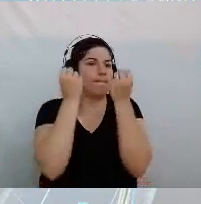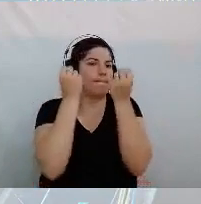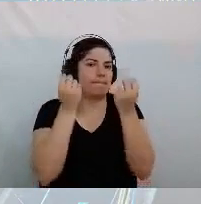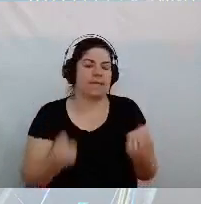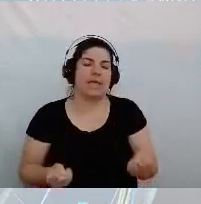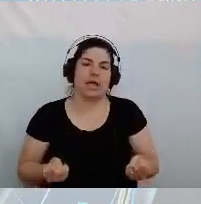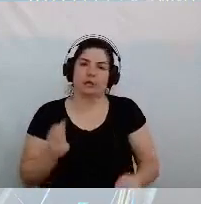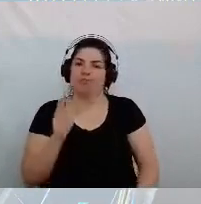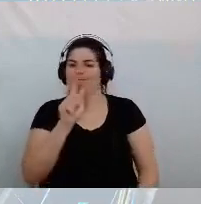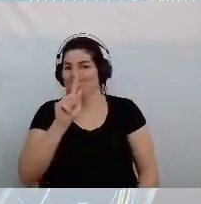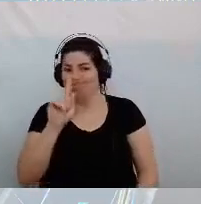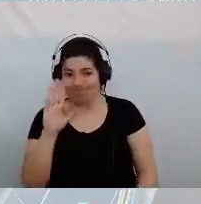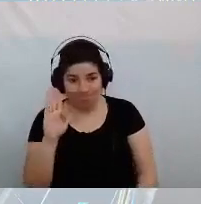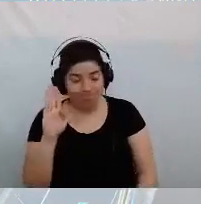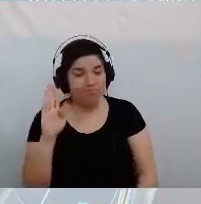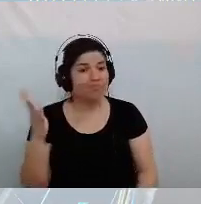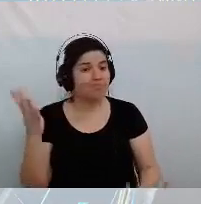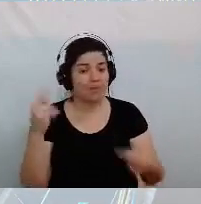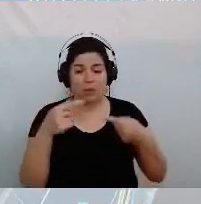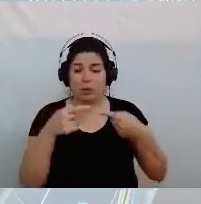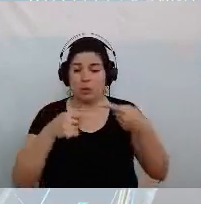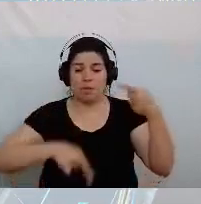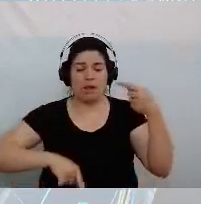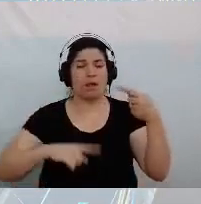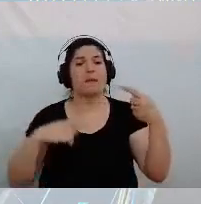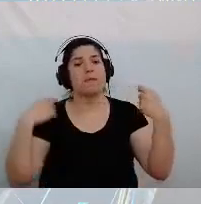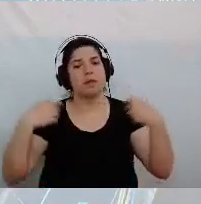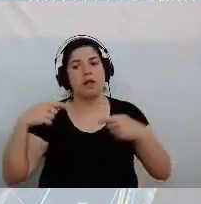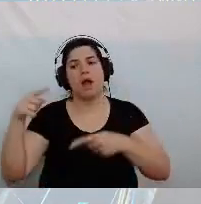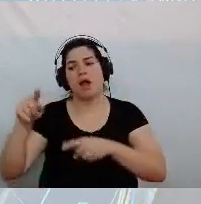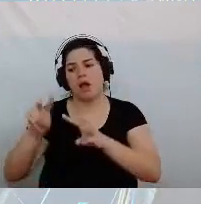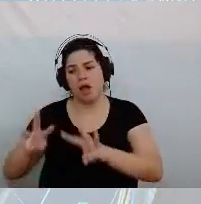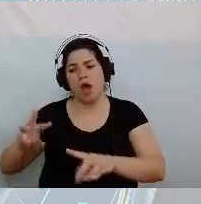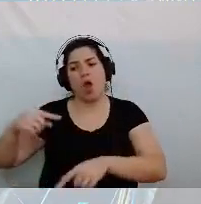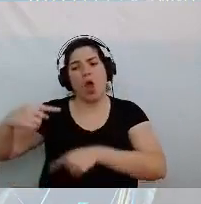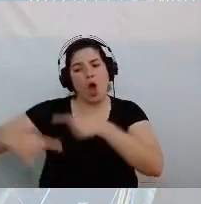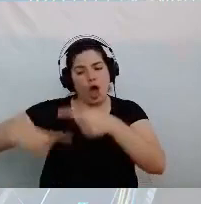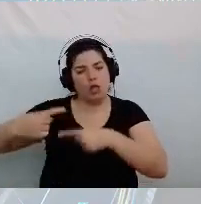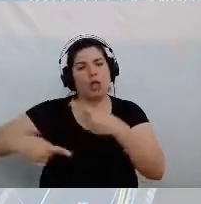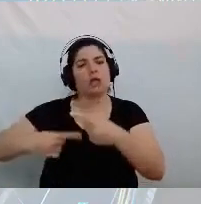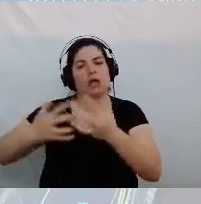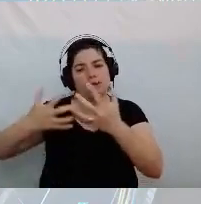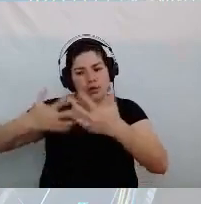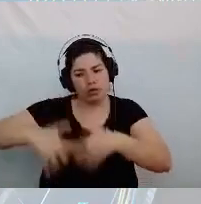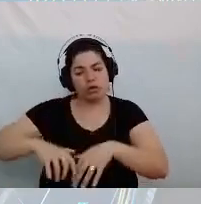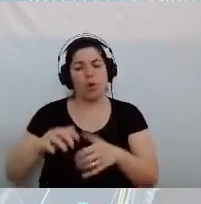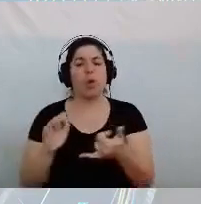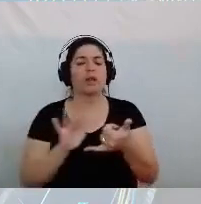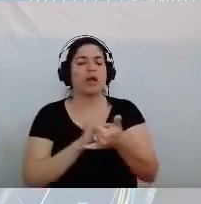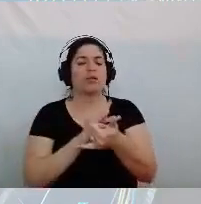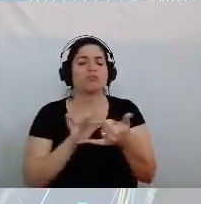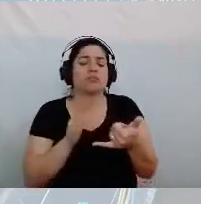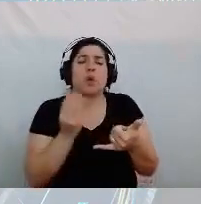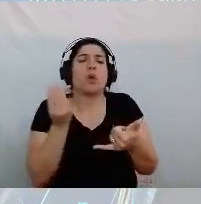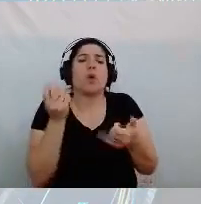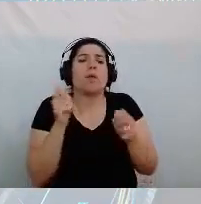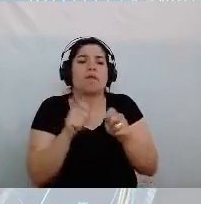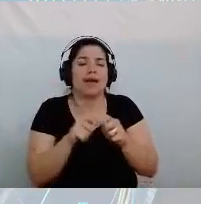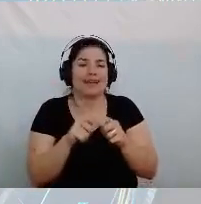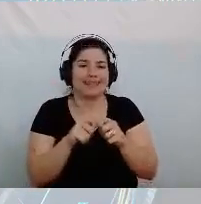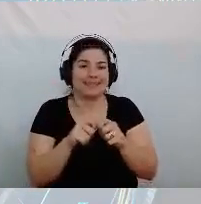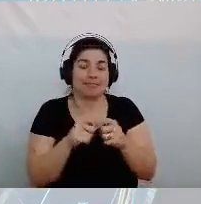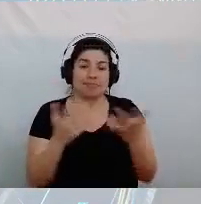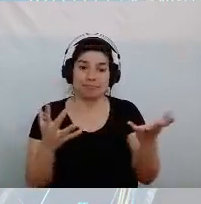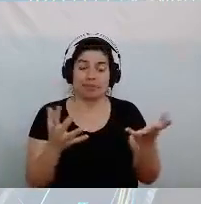quando você considera por exemplo que você tem que manter o Chrome rodando em cima de um celular como é que você faz ou como é que você faz a